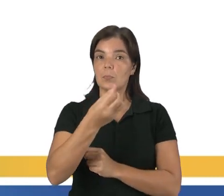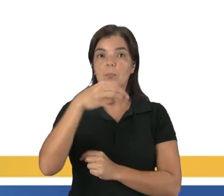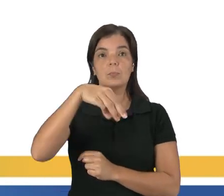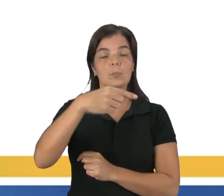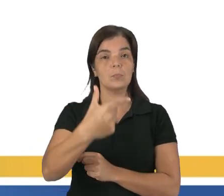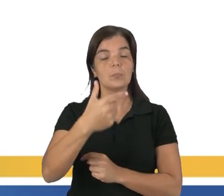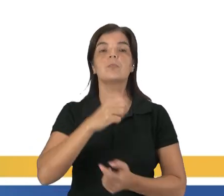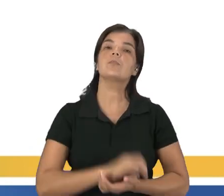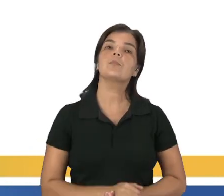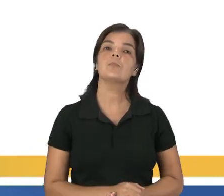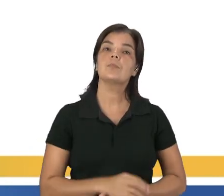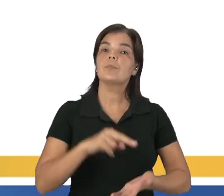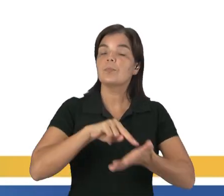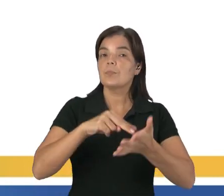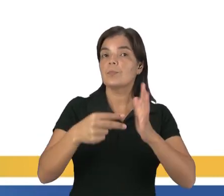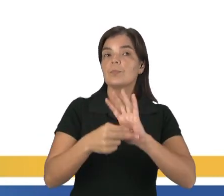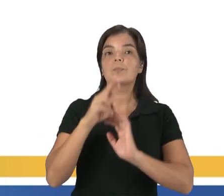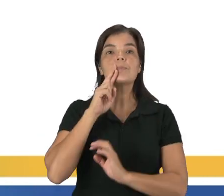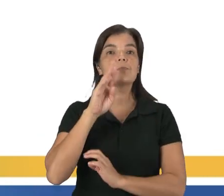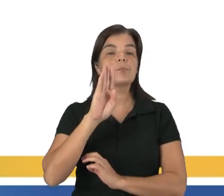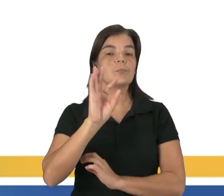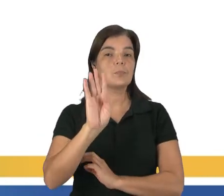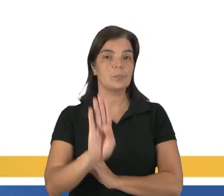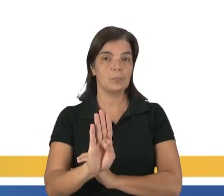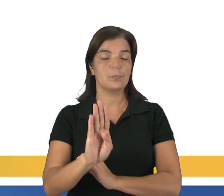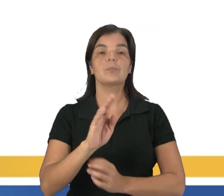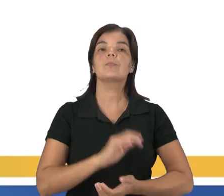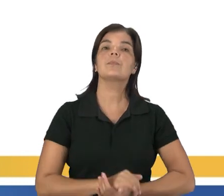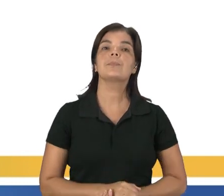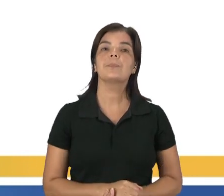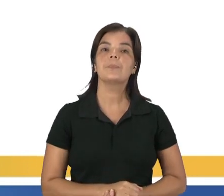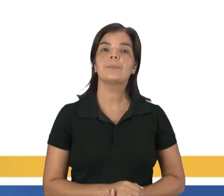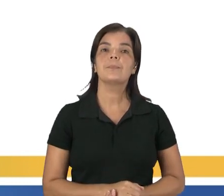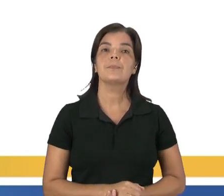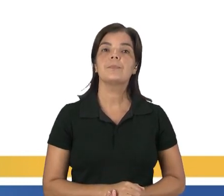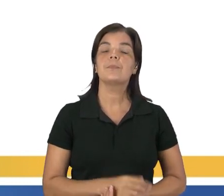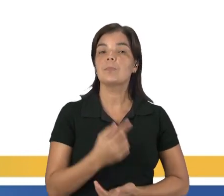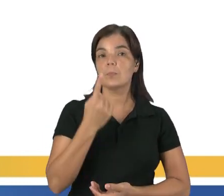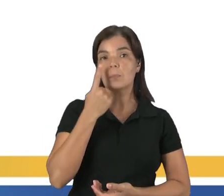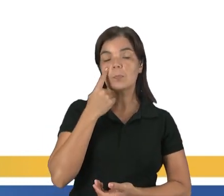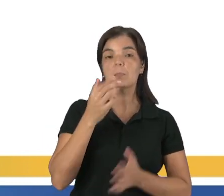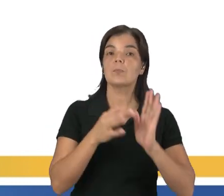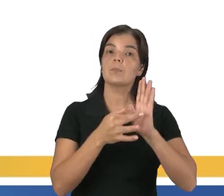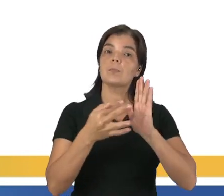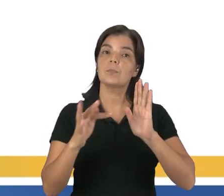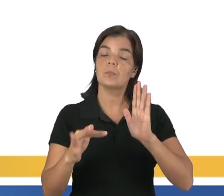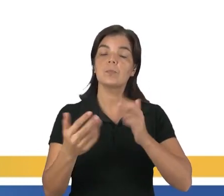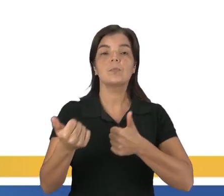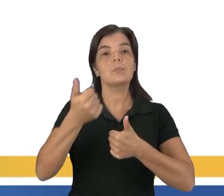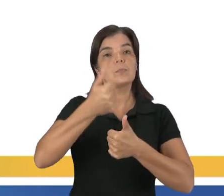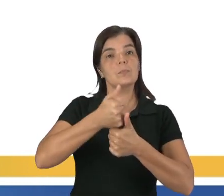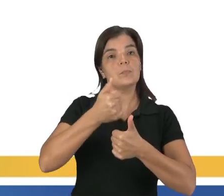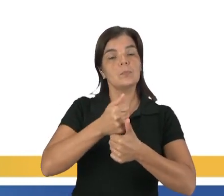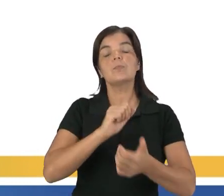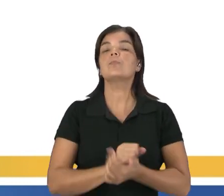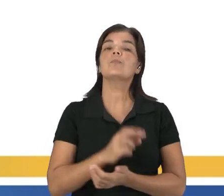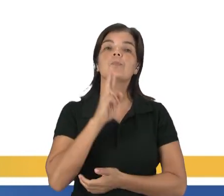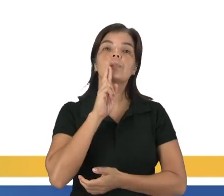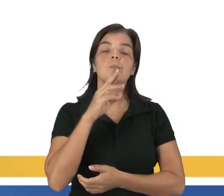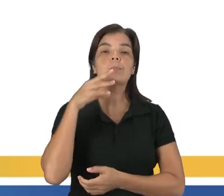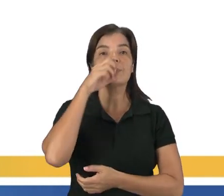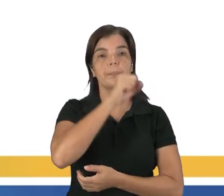16 metros quadrados. Ou seja, a nossa resposta aqui vai ser a letra B. Você vê a fórmula, encaixa os elementos e vai encontrar a